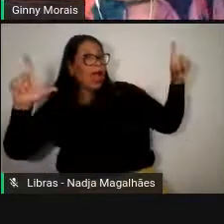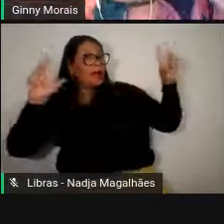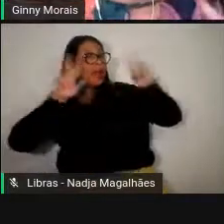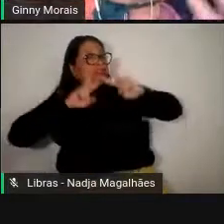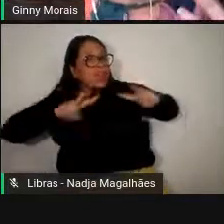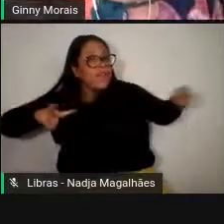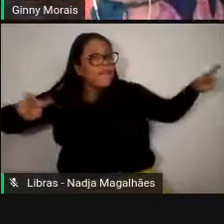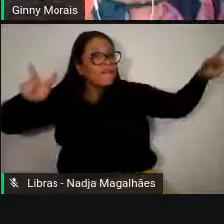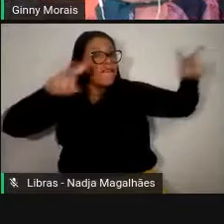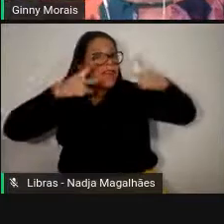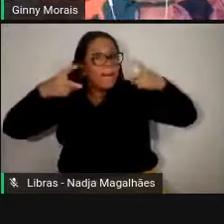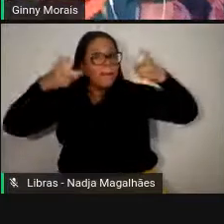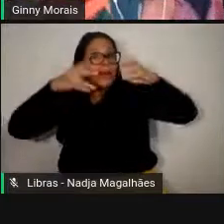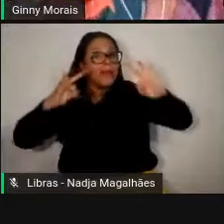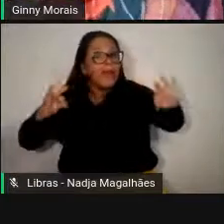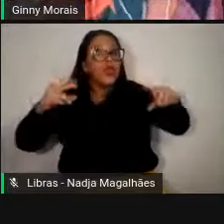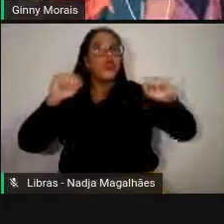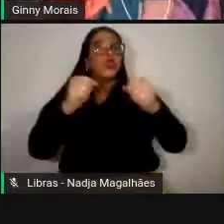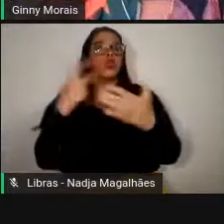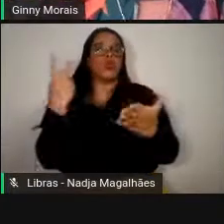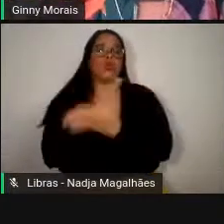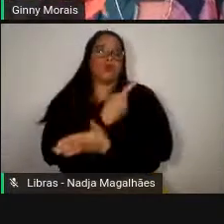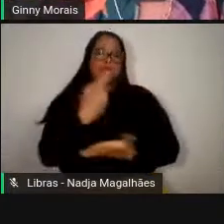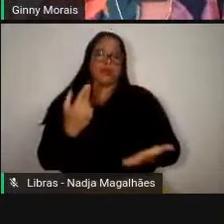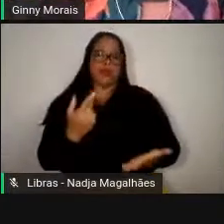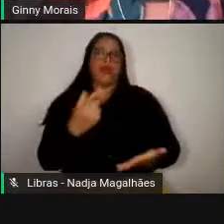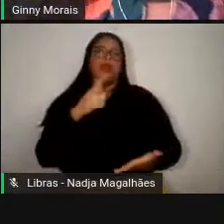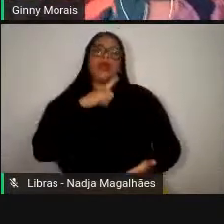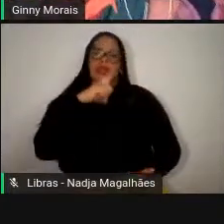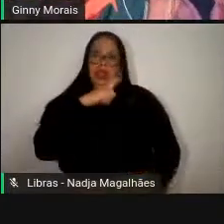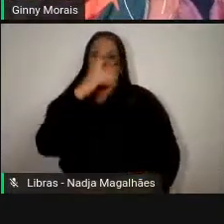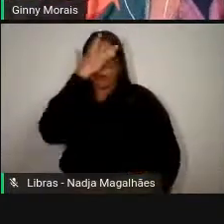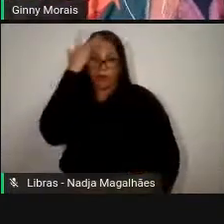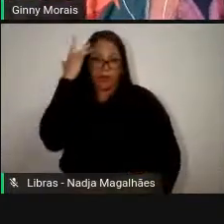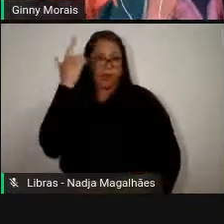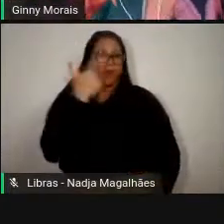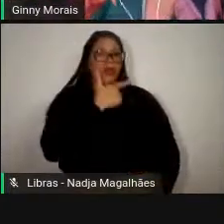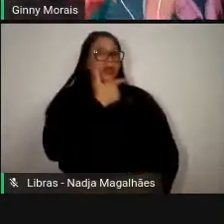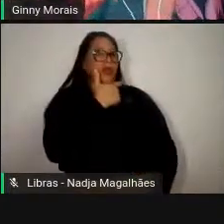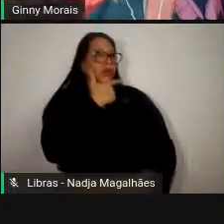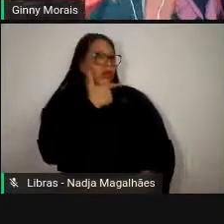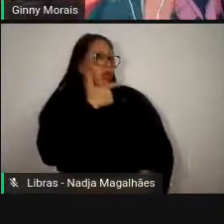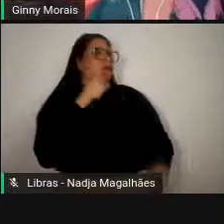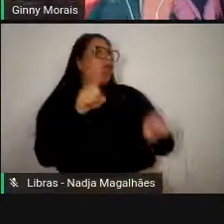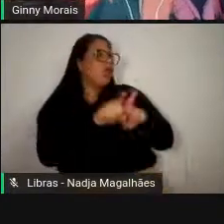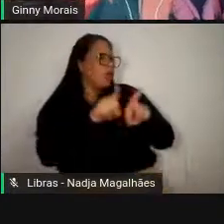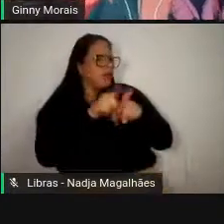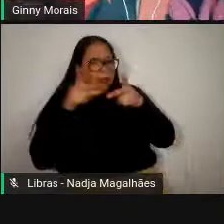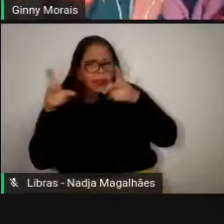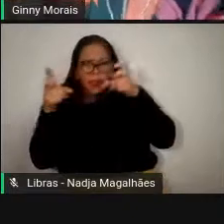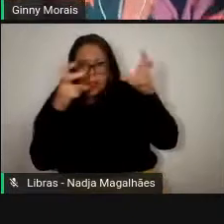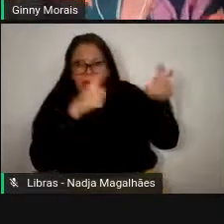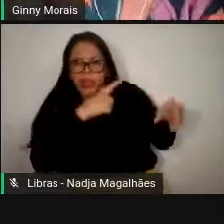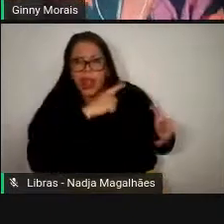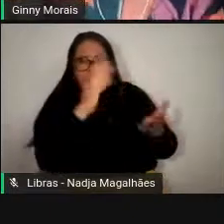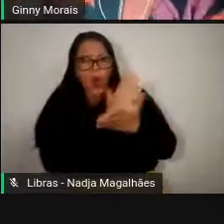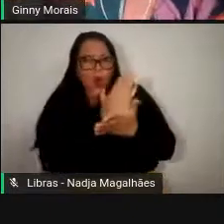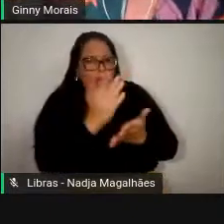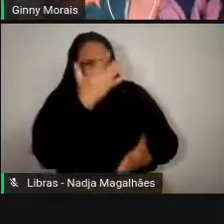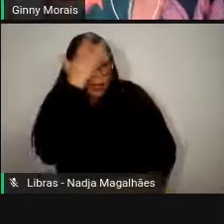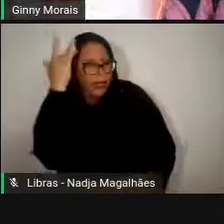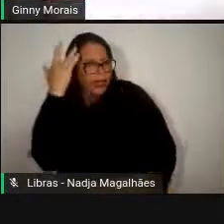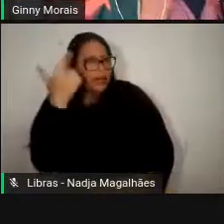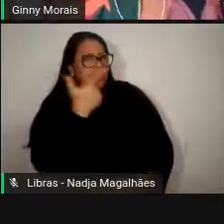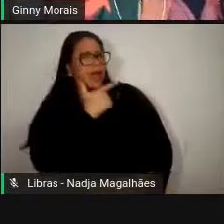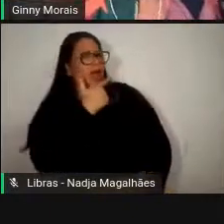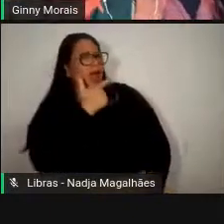Você percebe que existe isso. E tem gente até rindo, né? Pode reparar que na frente tem gente que está gostando de ver o circo